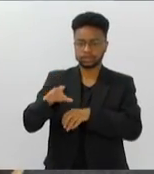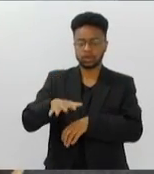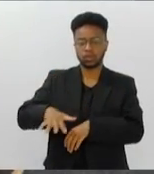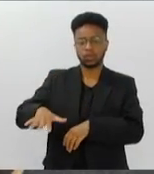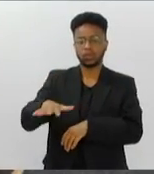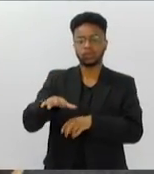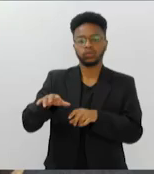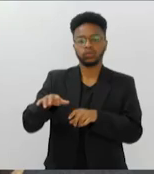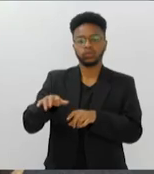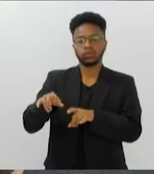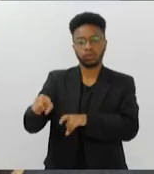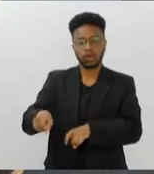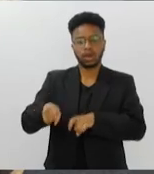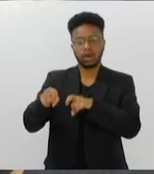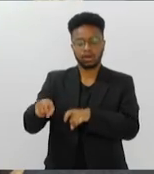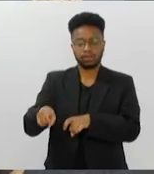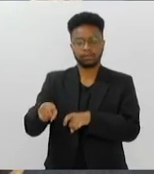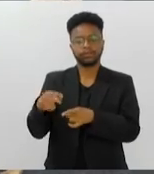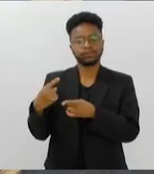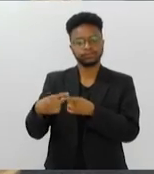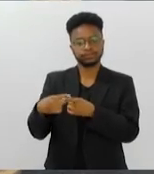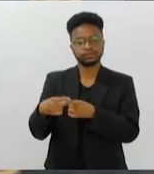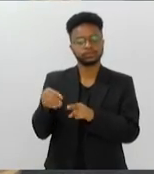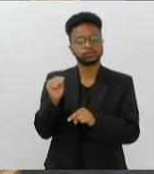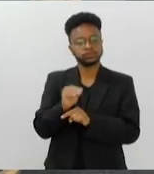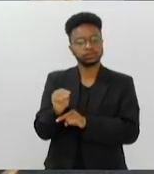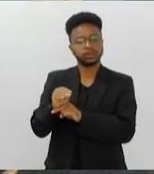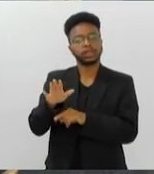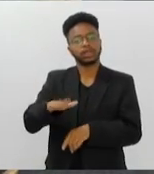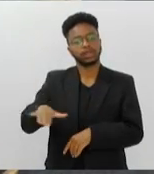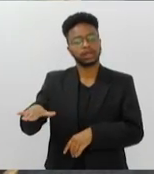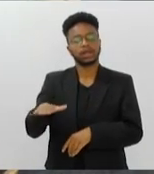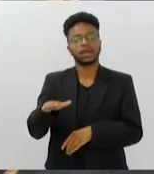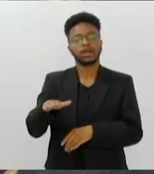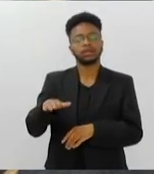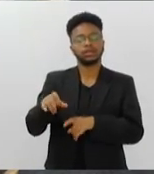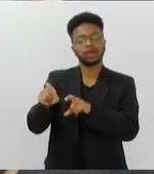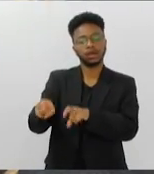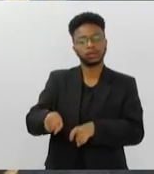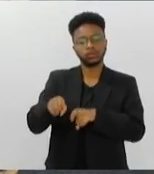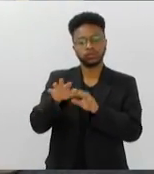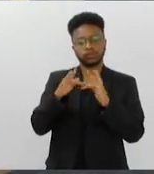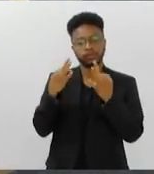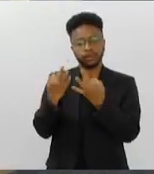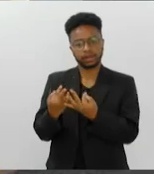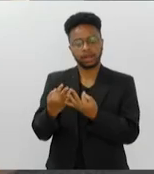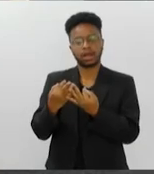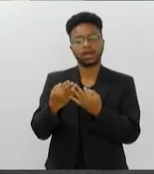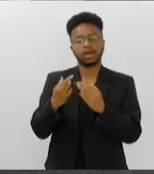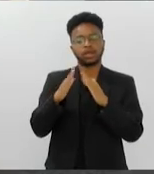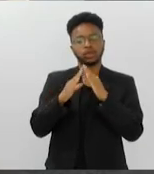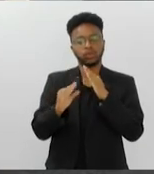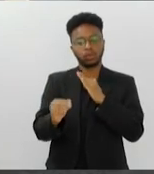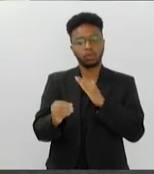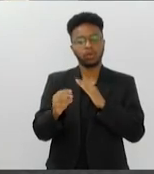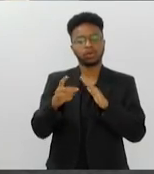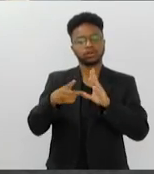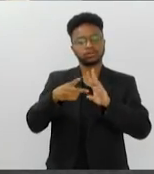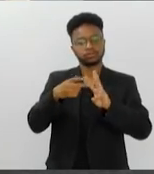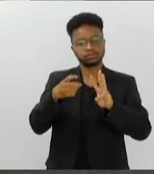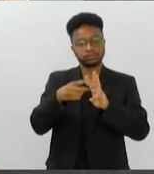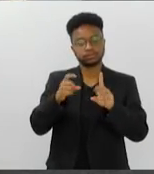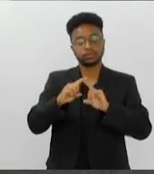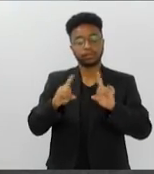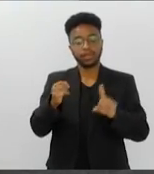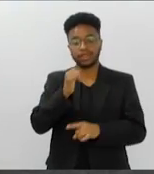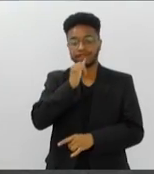estado, que atende as crianças da agricultura familiar, quilombolas, indígenas. E, infelizmente, o nosso